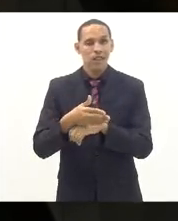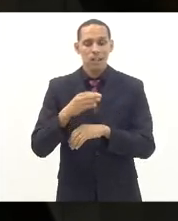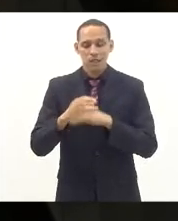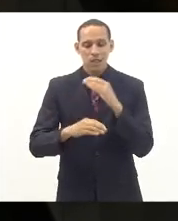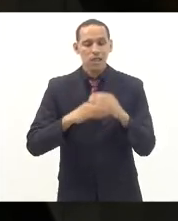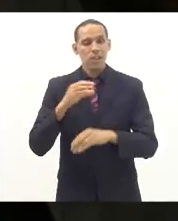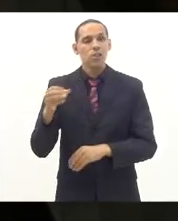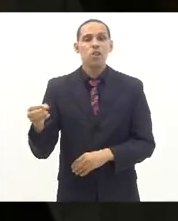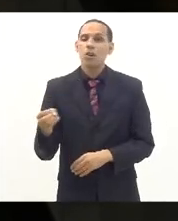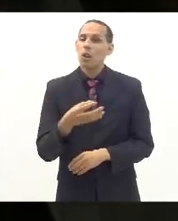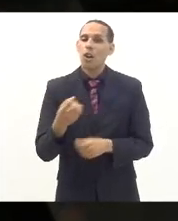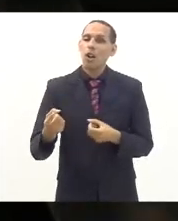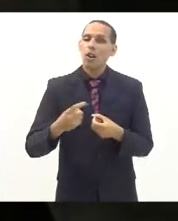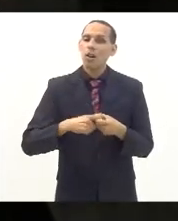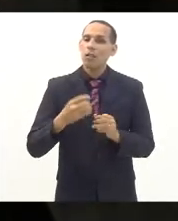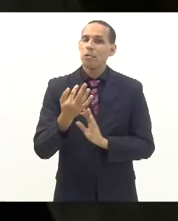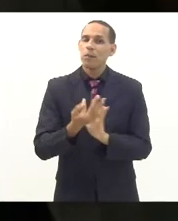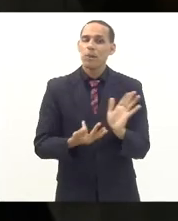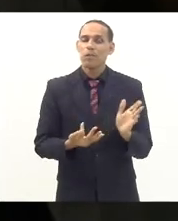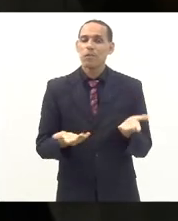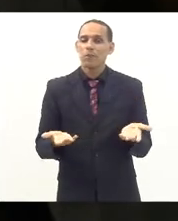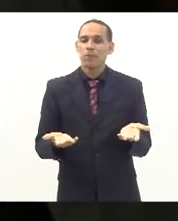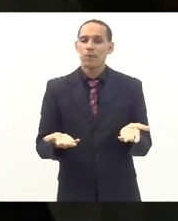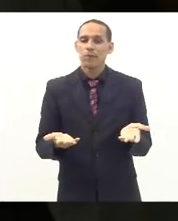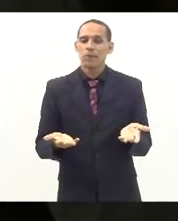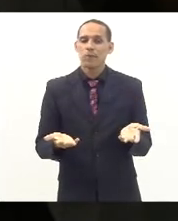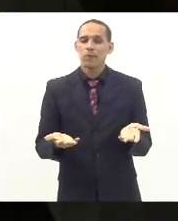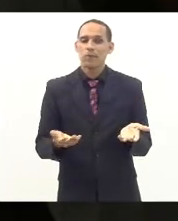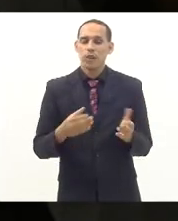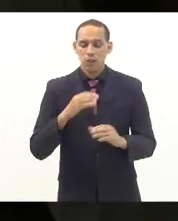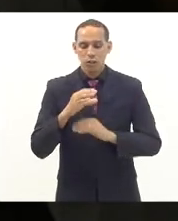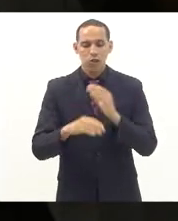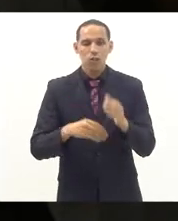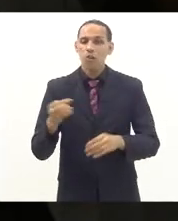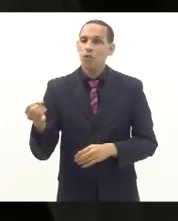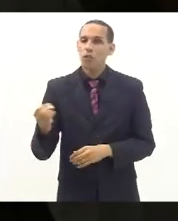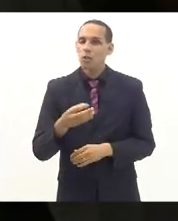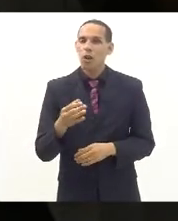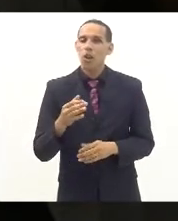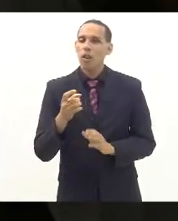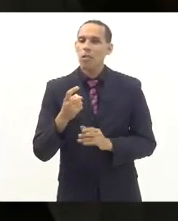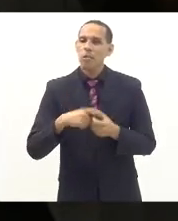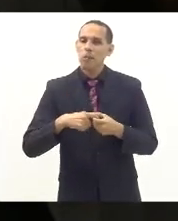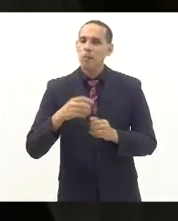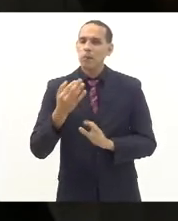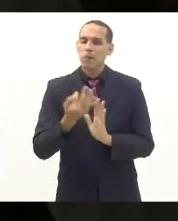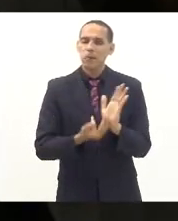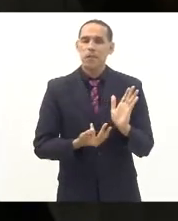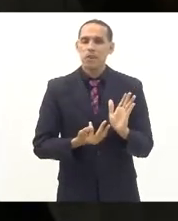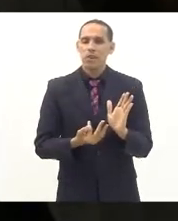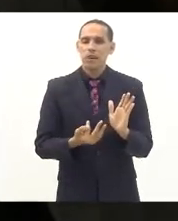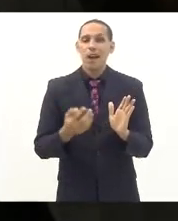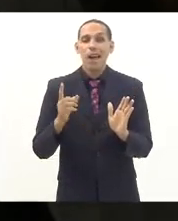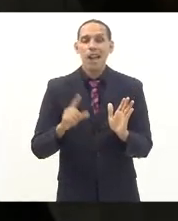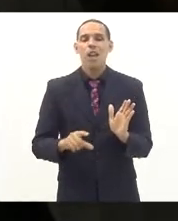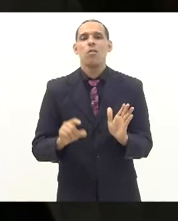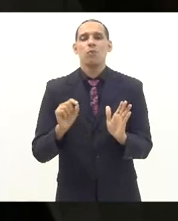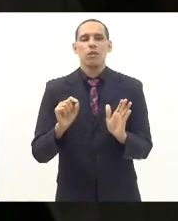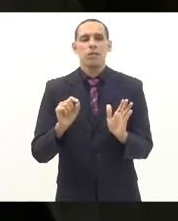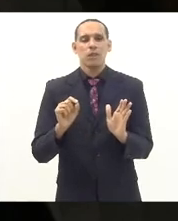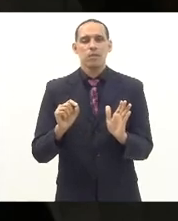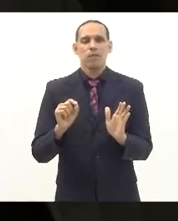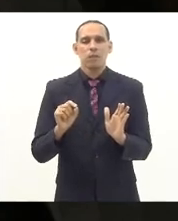ciclo de recuperação fiscal no novo ciclo de recuperação fiscal que eu quero aqui lembrar é um regime